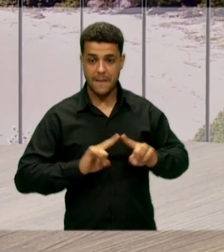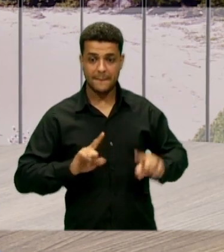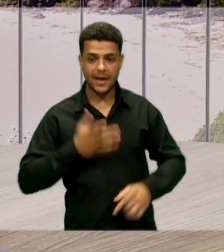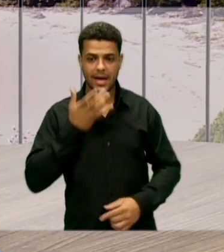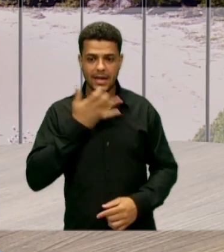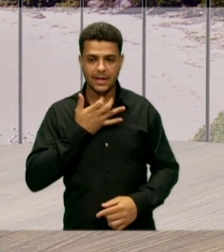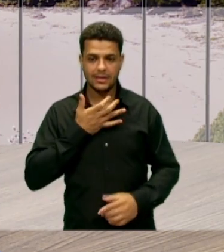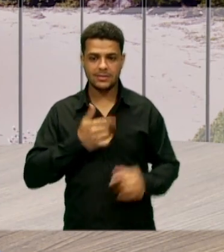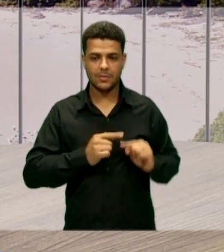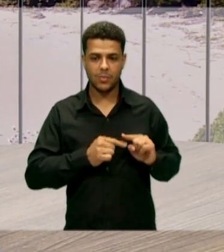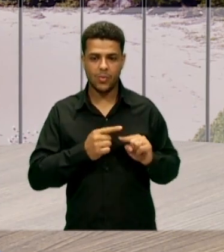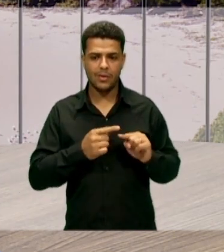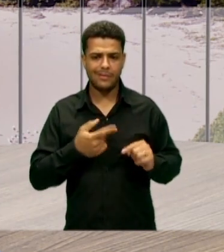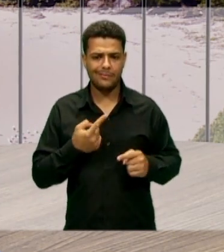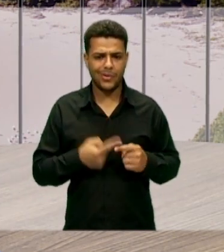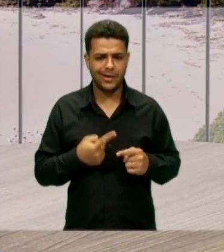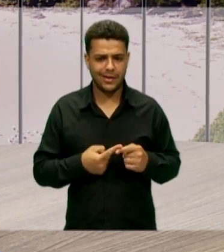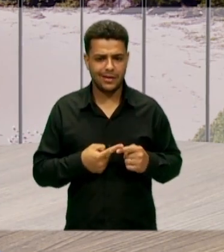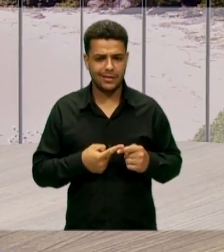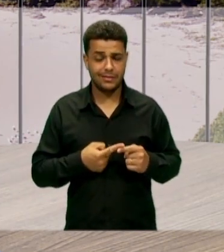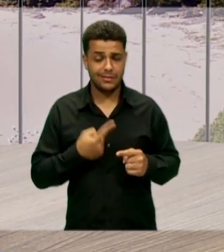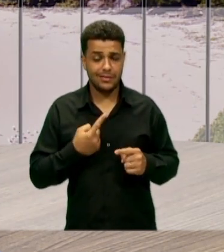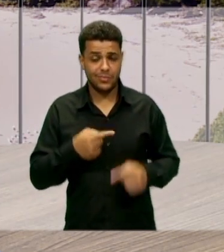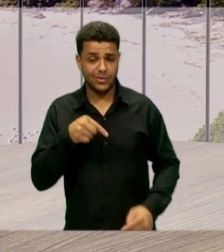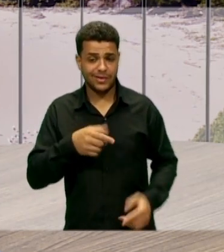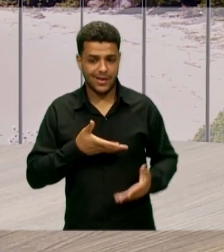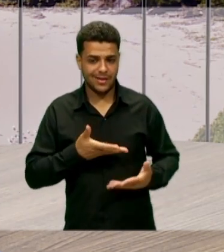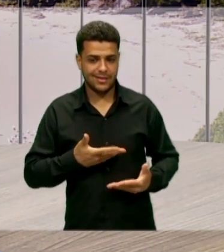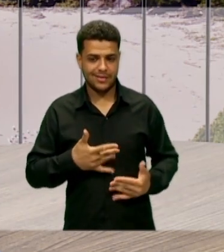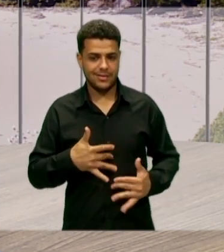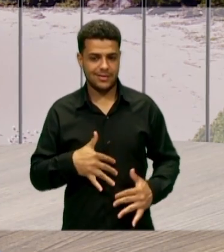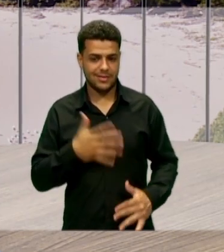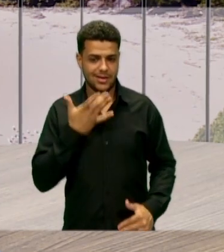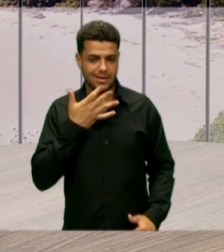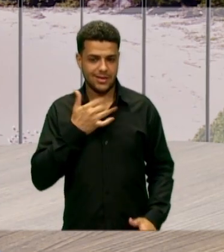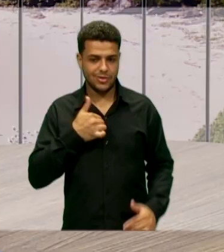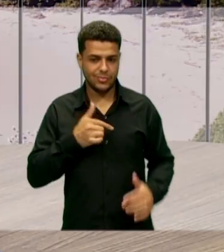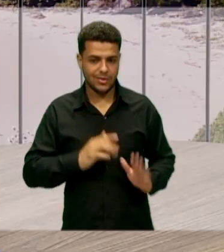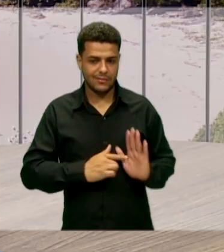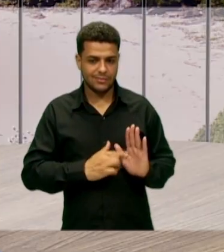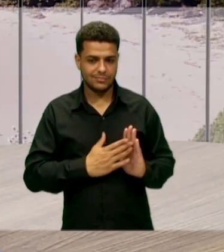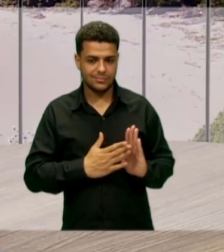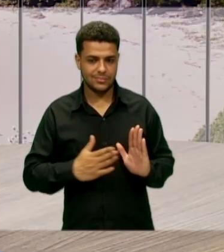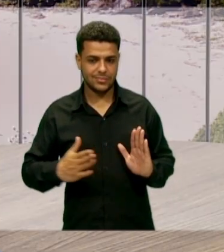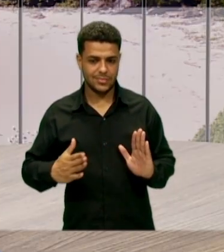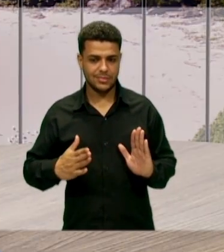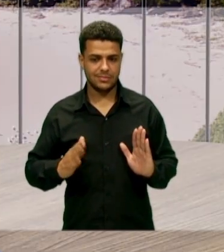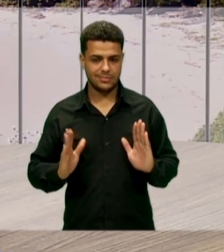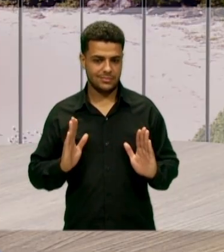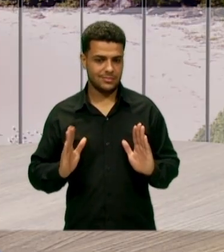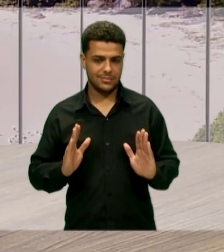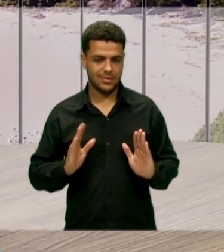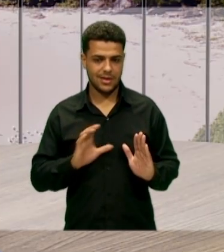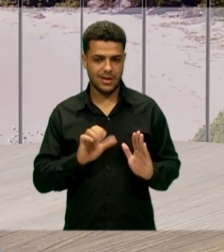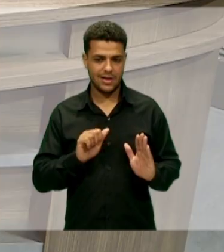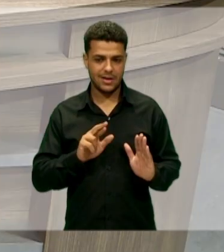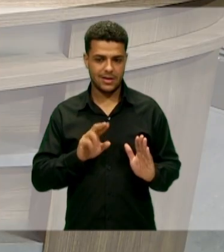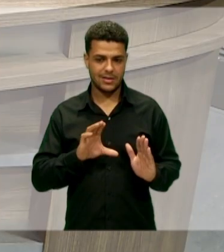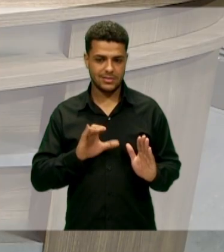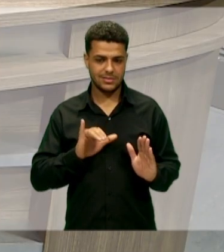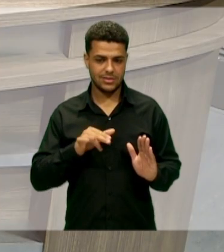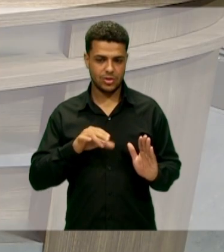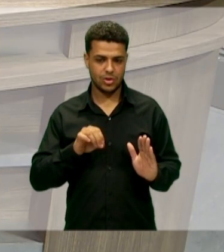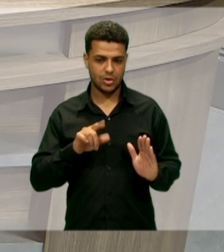criança desenvolve um câncer por quê? Porque a criança ela não teve um tempo de exposição a um carcinógeno, né, para desenvolver um